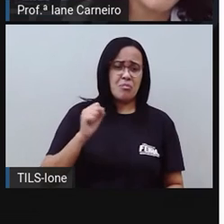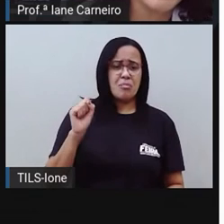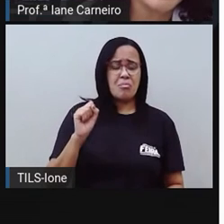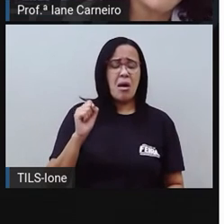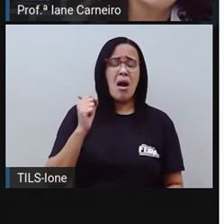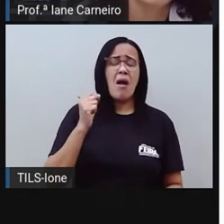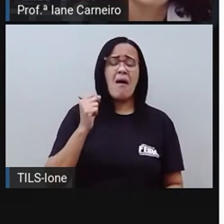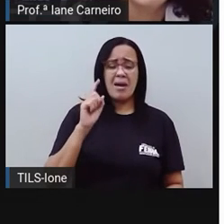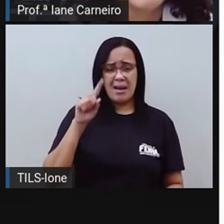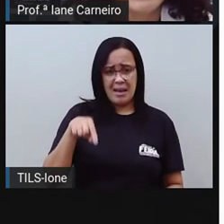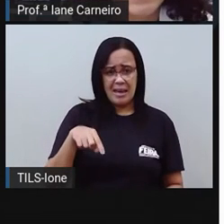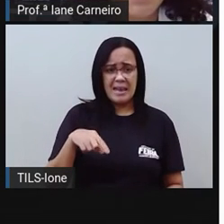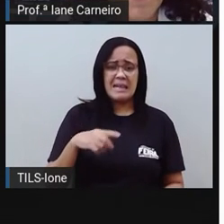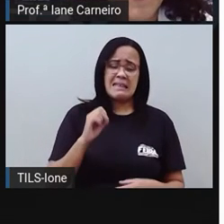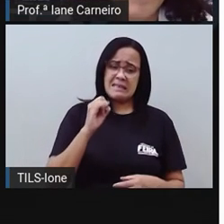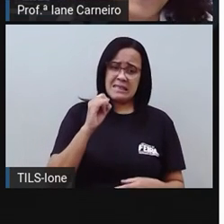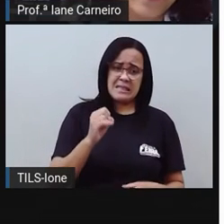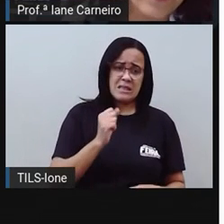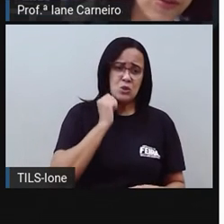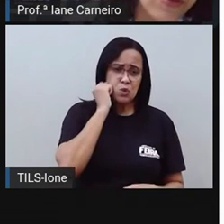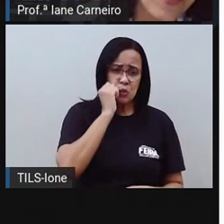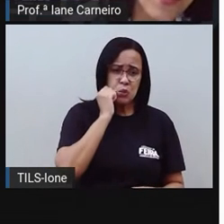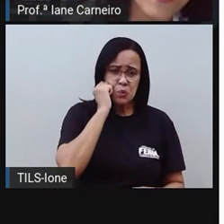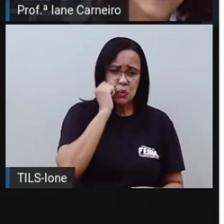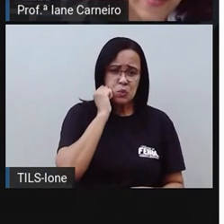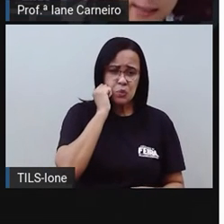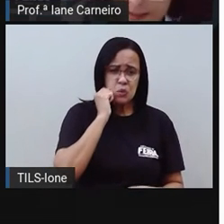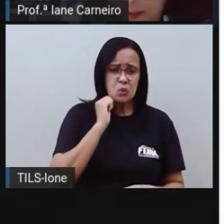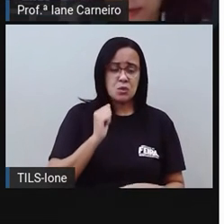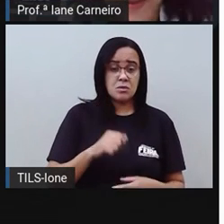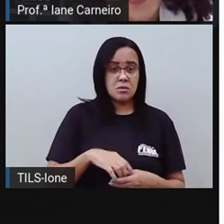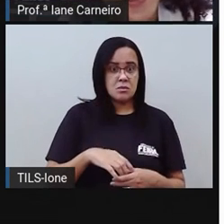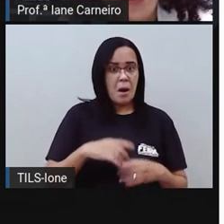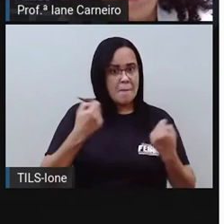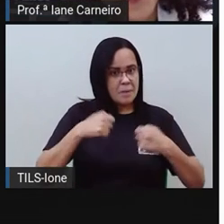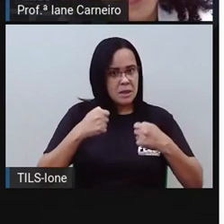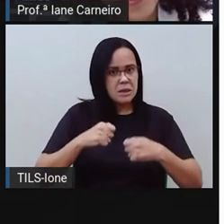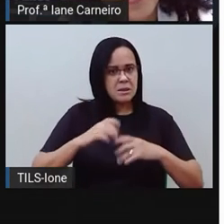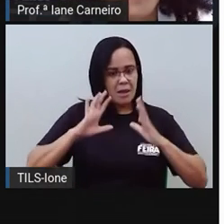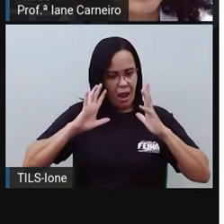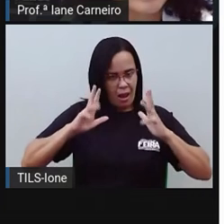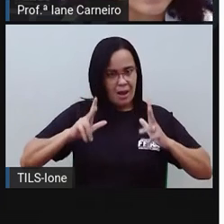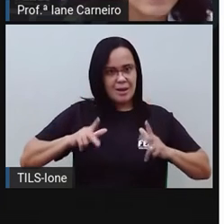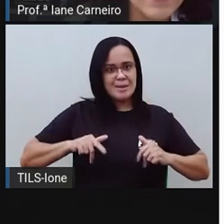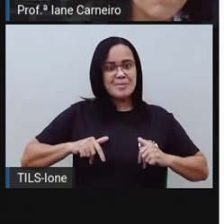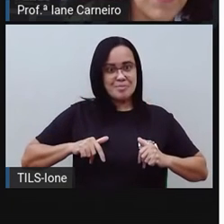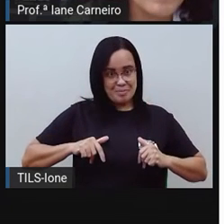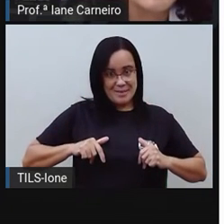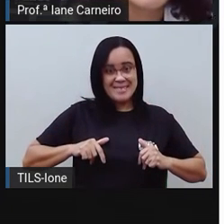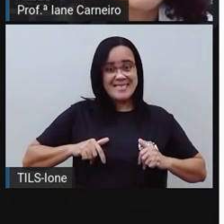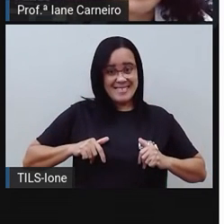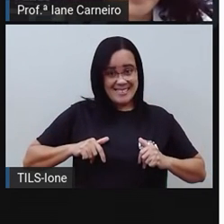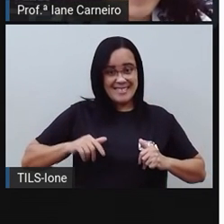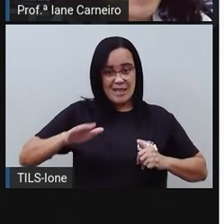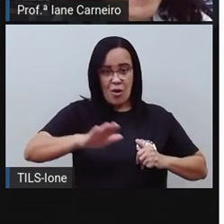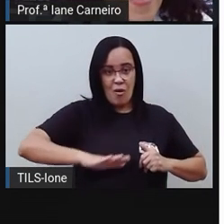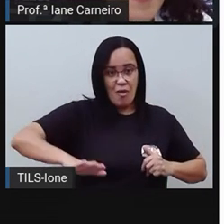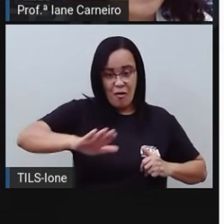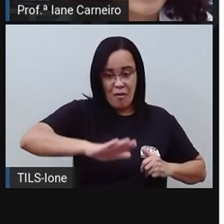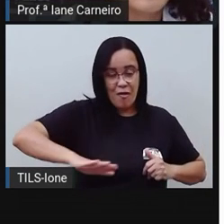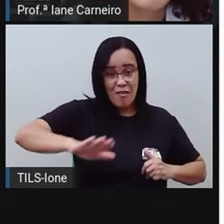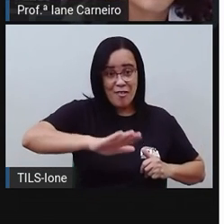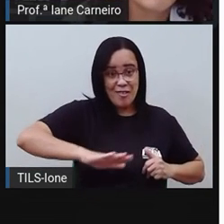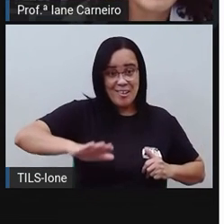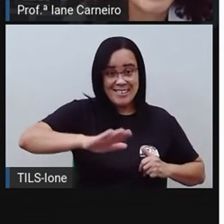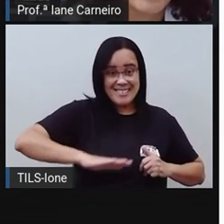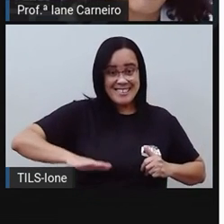Pede um paninho e limpa o que você sujou, né? Se você sujou, você limpa. Se você já está na idade,